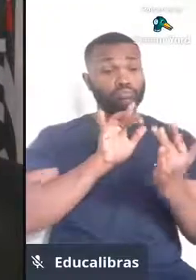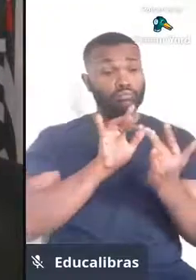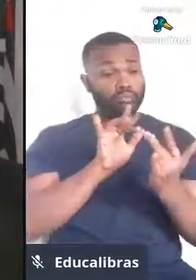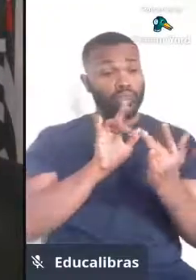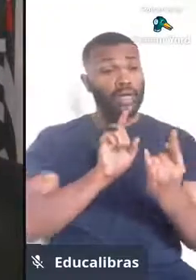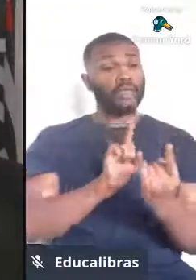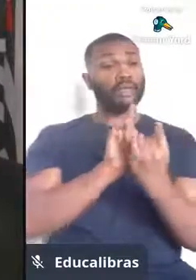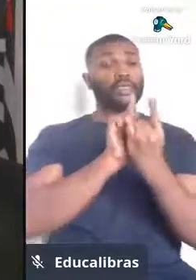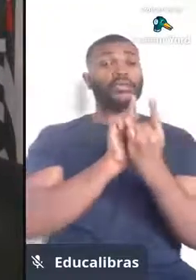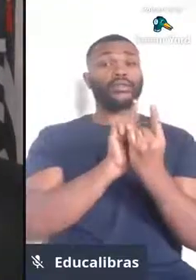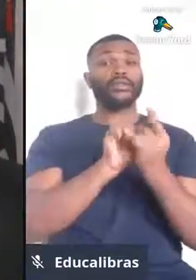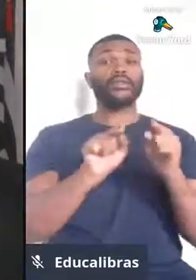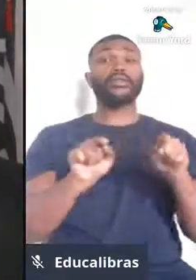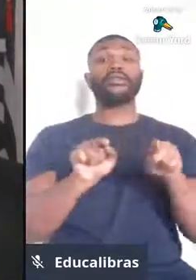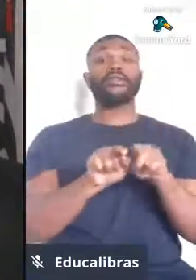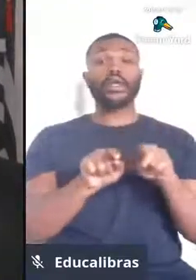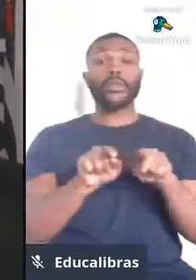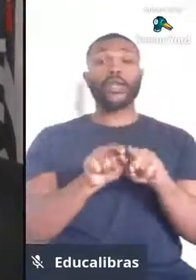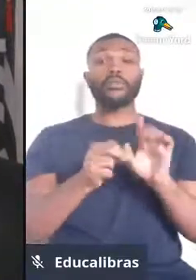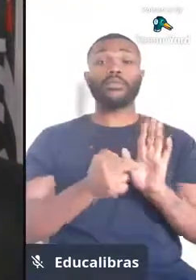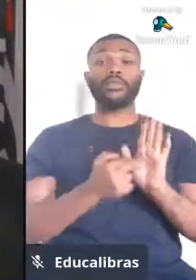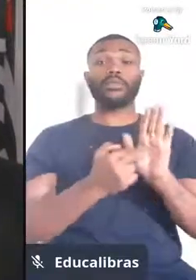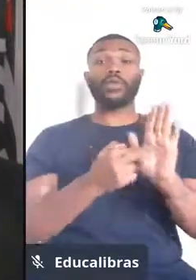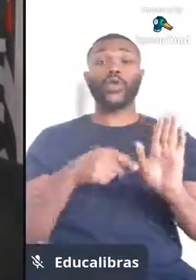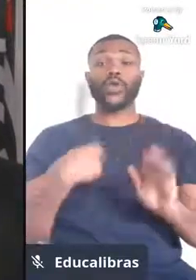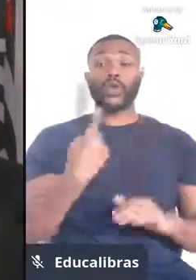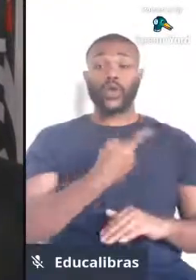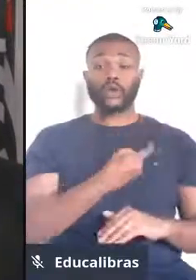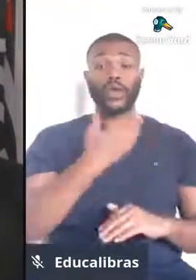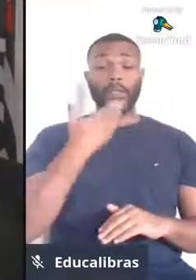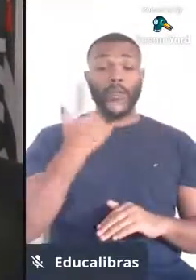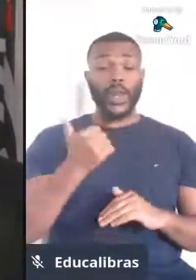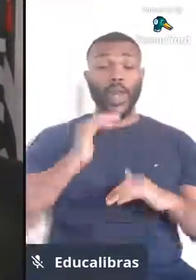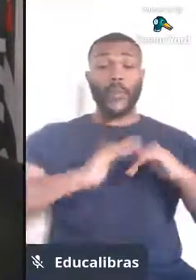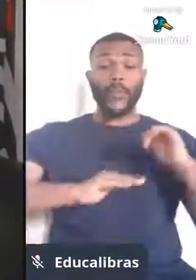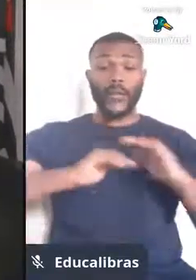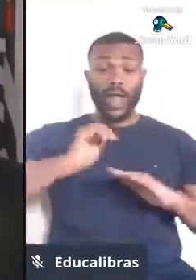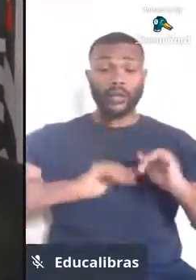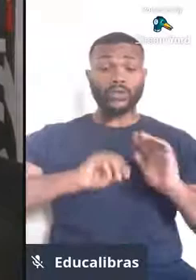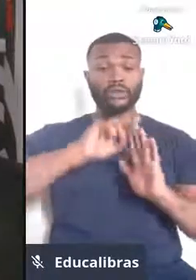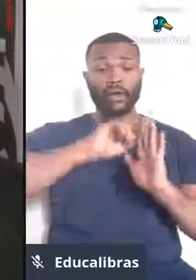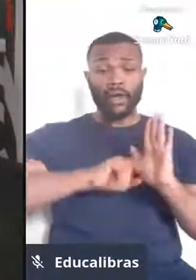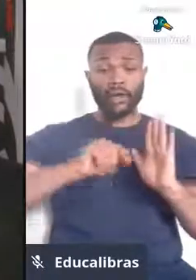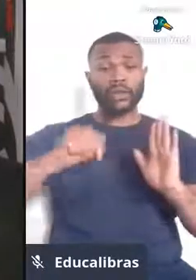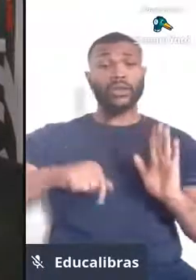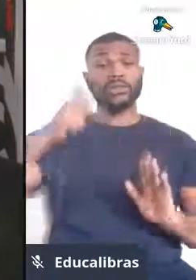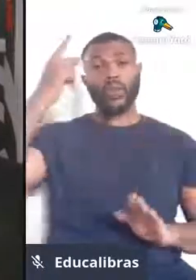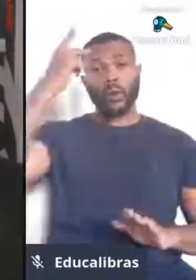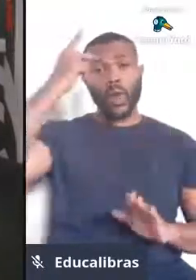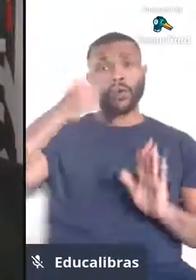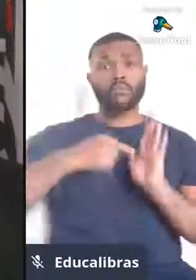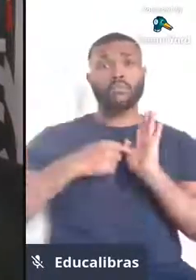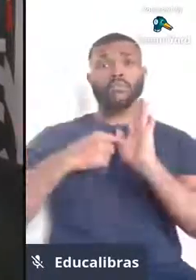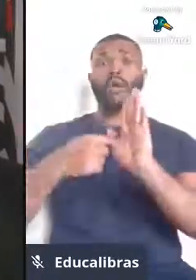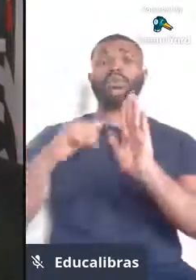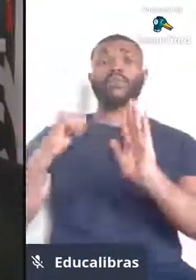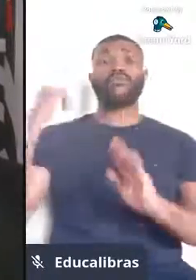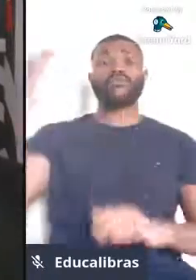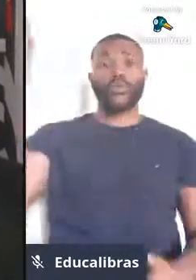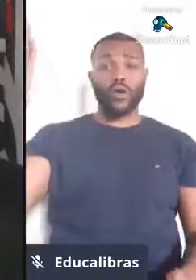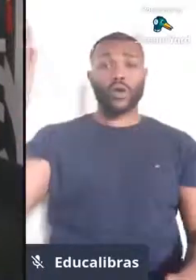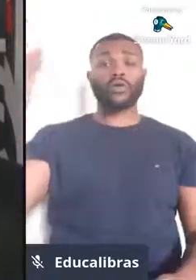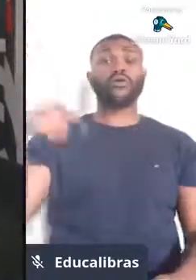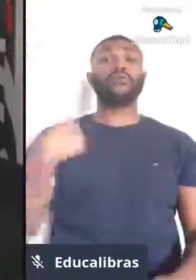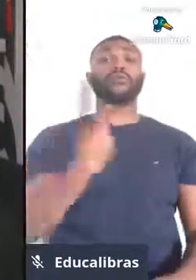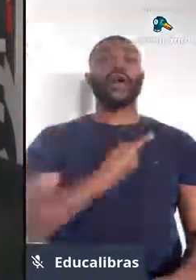voz às nossas melhores práticas aqui de São Paulo no exterior, e que com isso a gente talvez consiga ter acesso